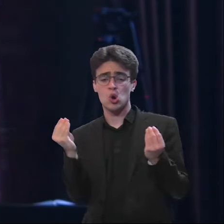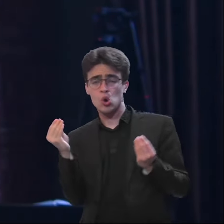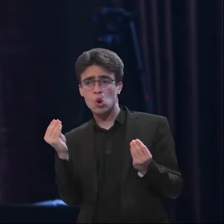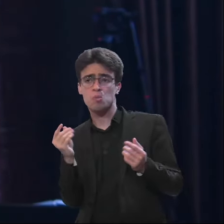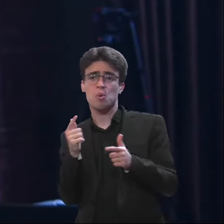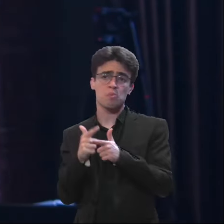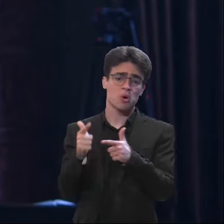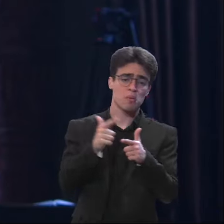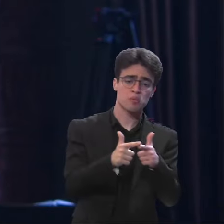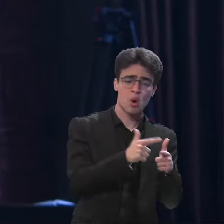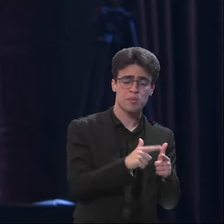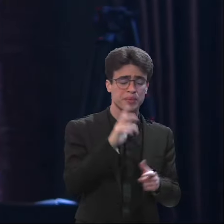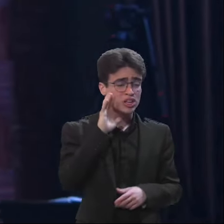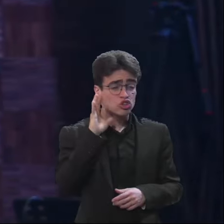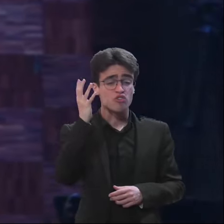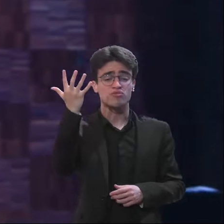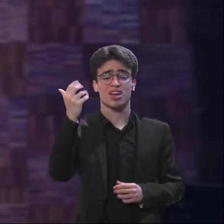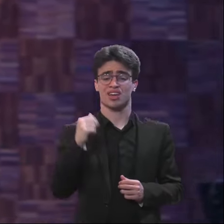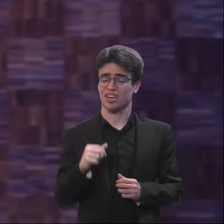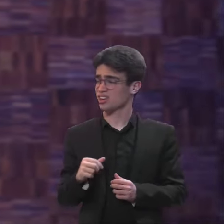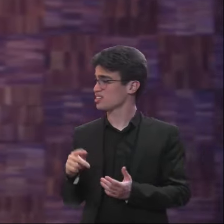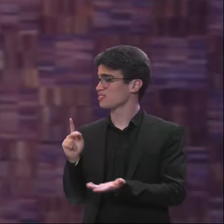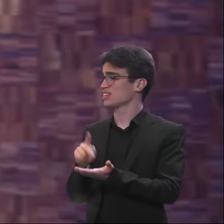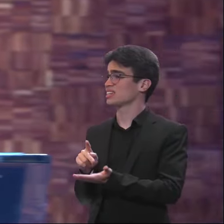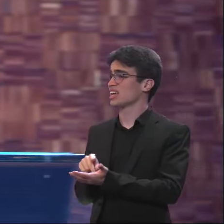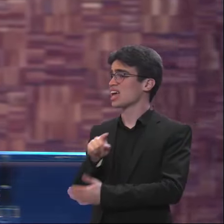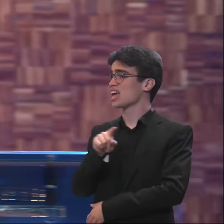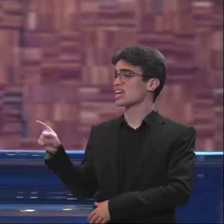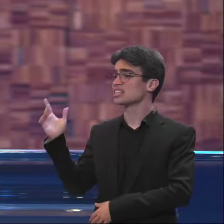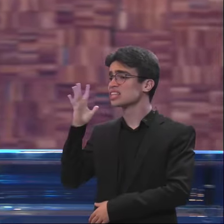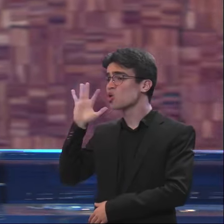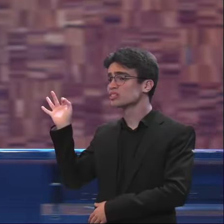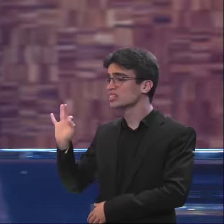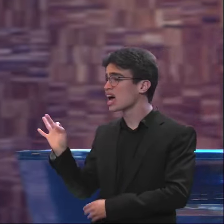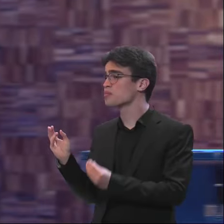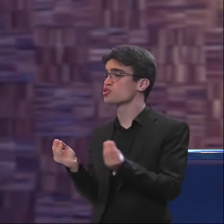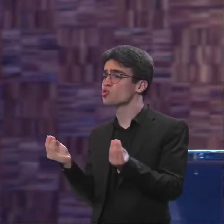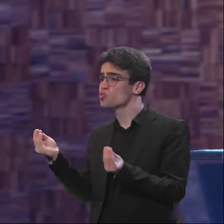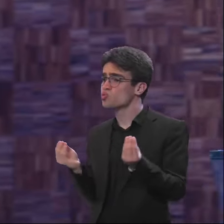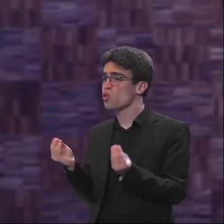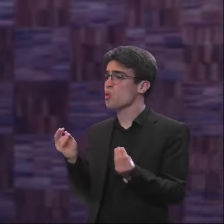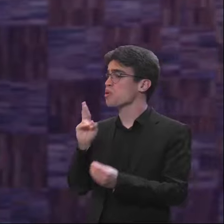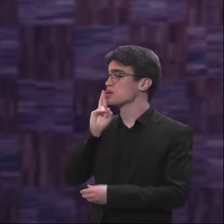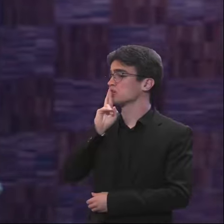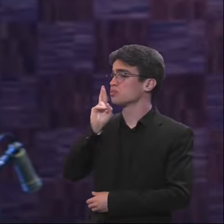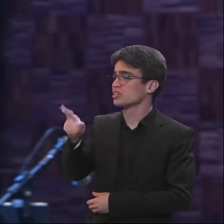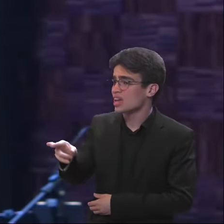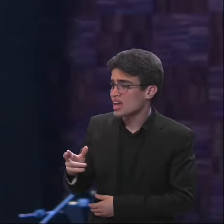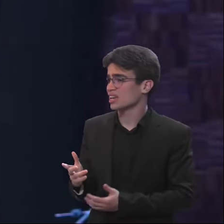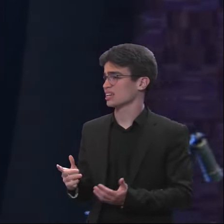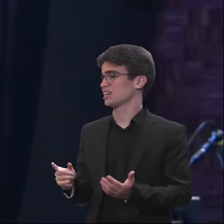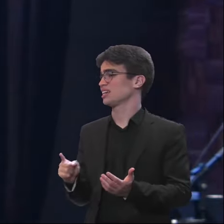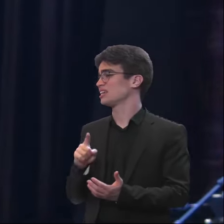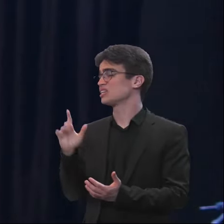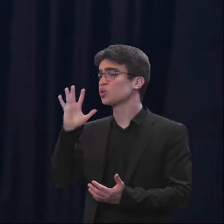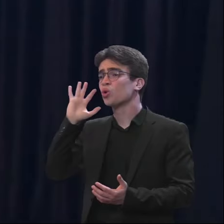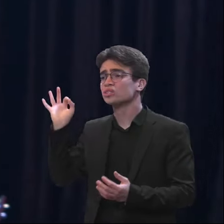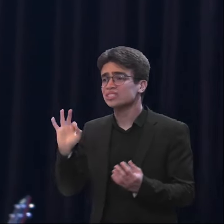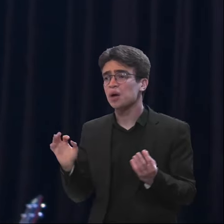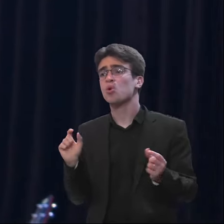problemas. Eles não sabem que resposta dar para os seus. Eles não sabem quais são as